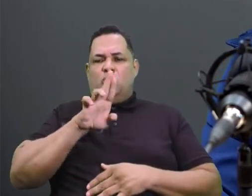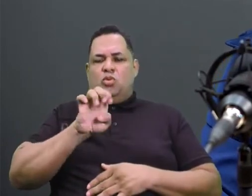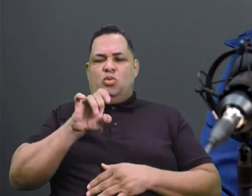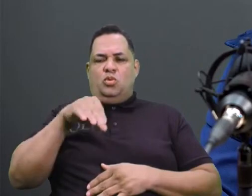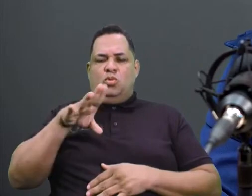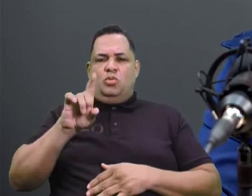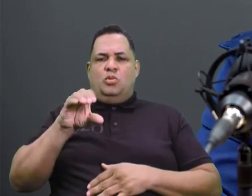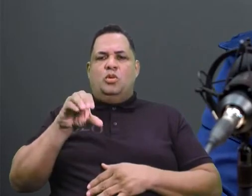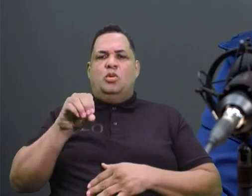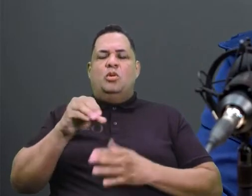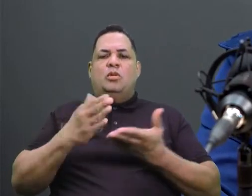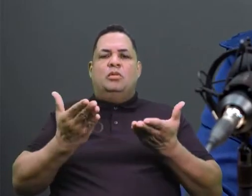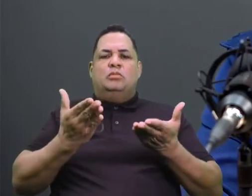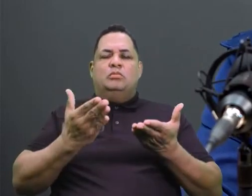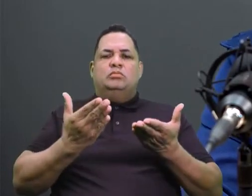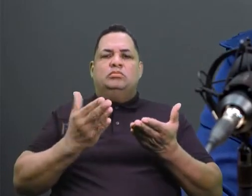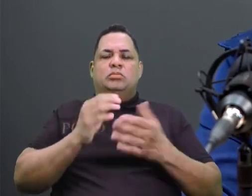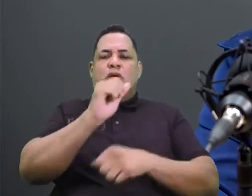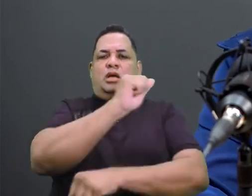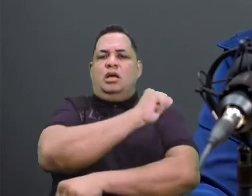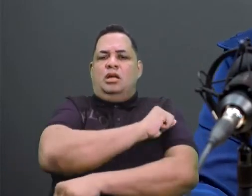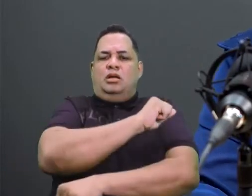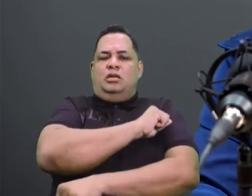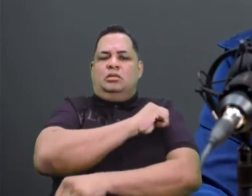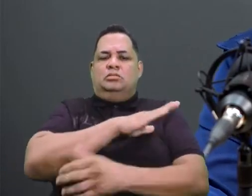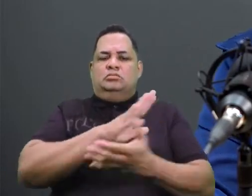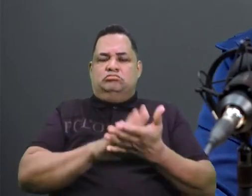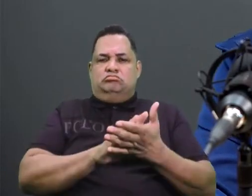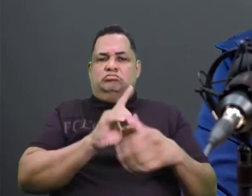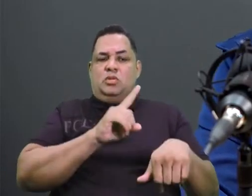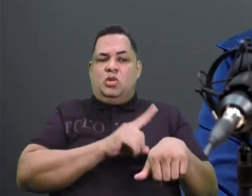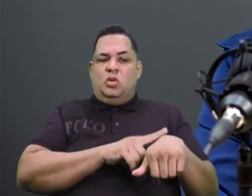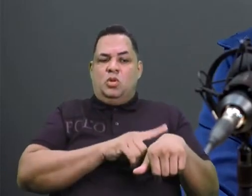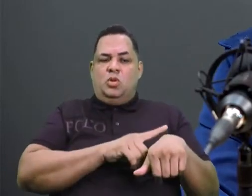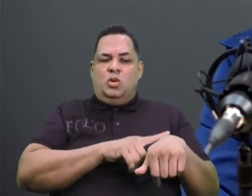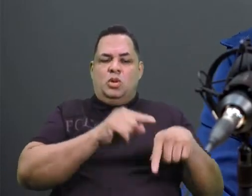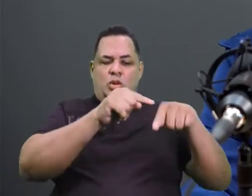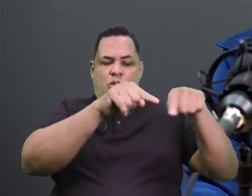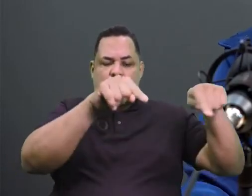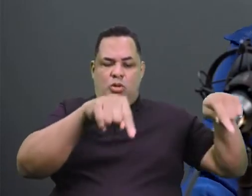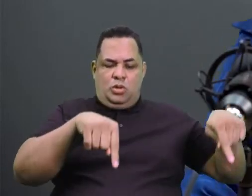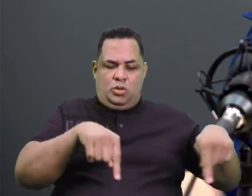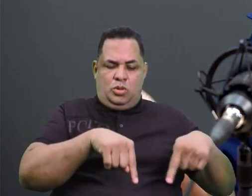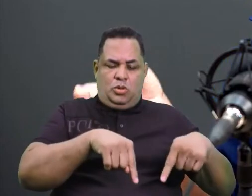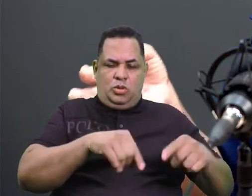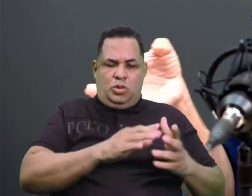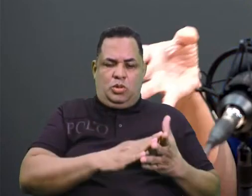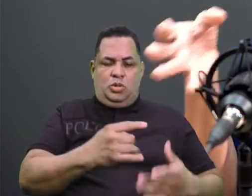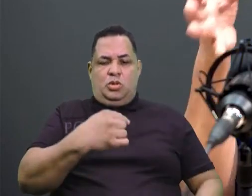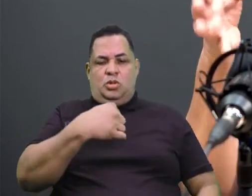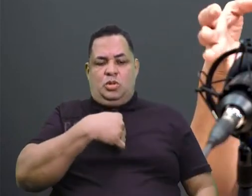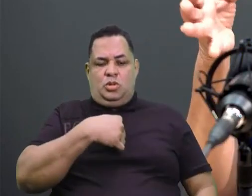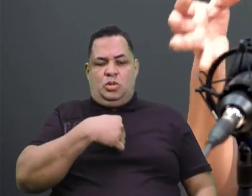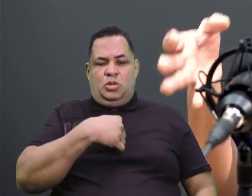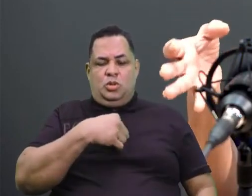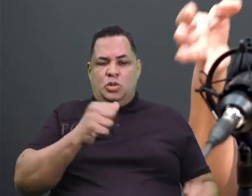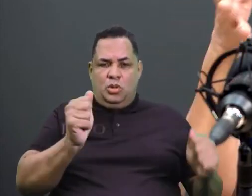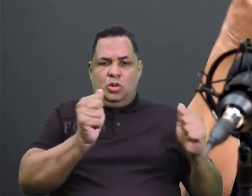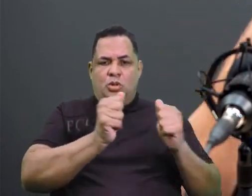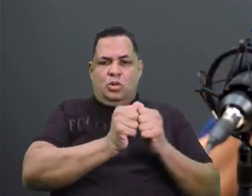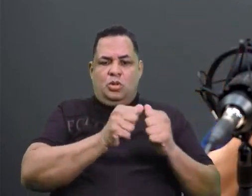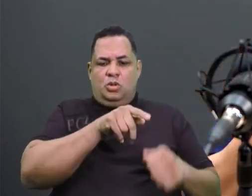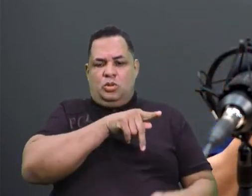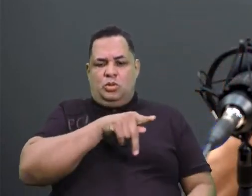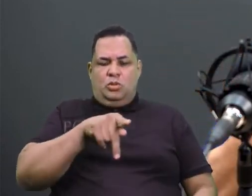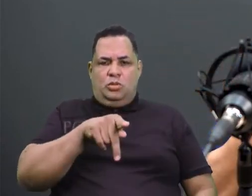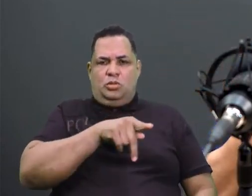com a possibilidade, os alunos foram num horário para uma sala e eu fiquei ali junto com a professora Doris